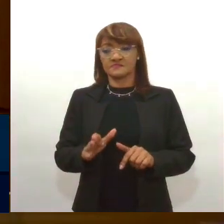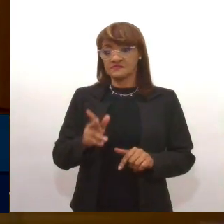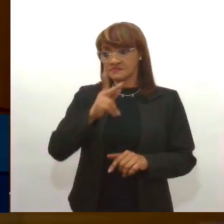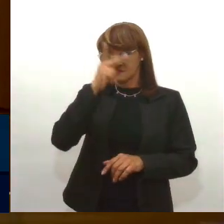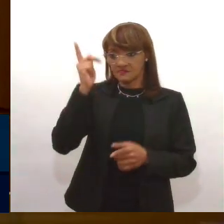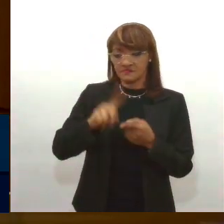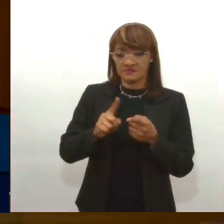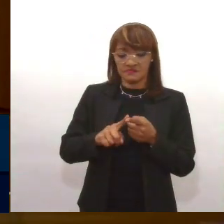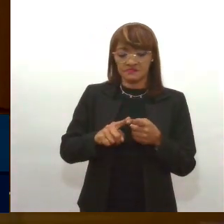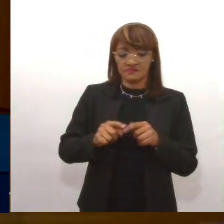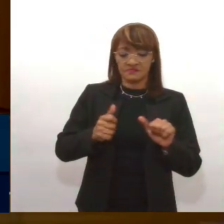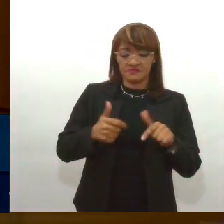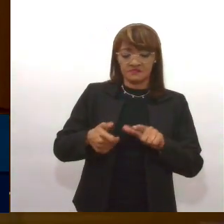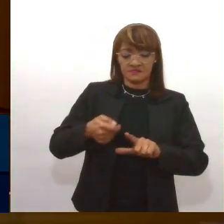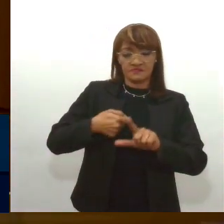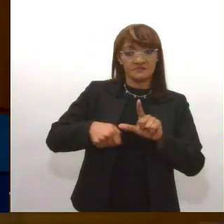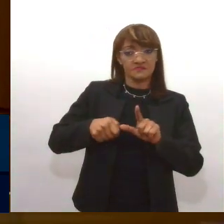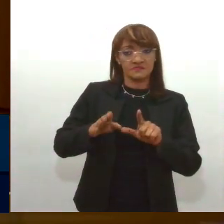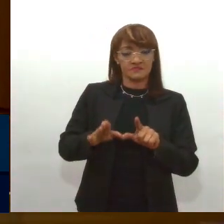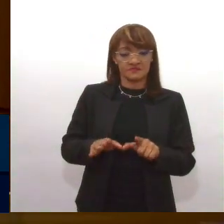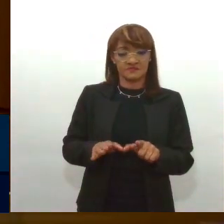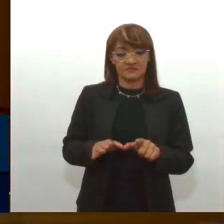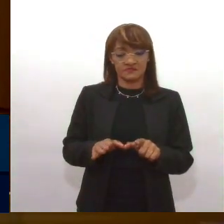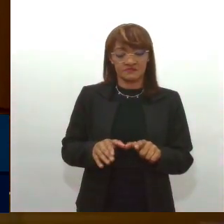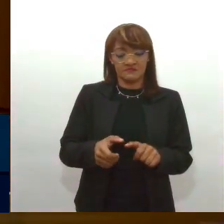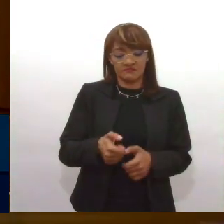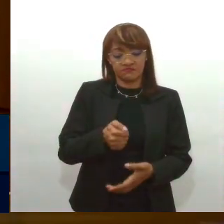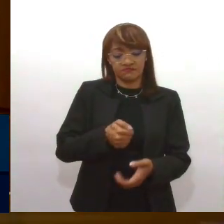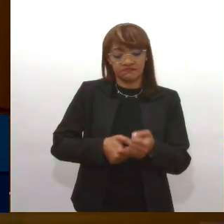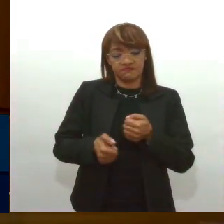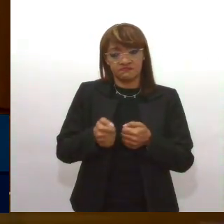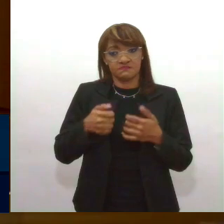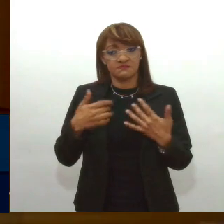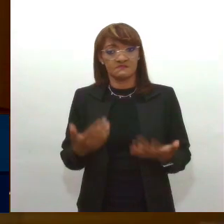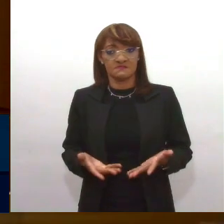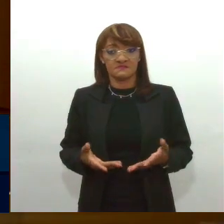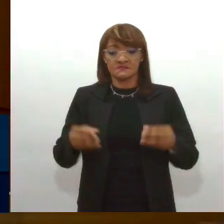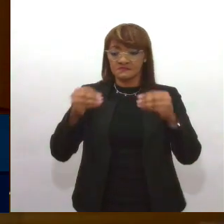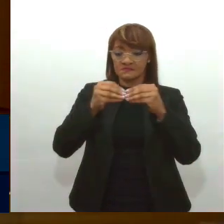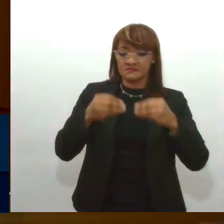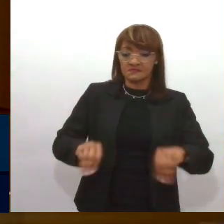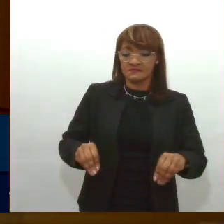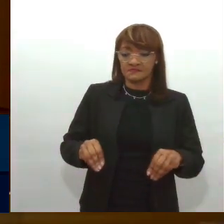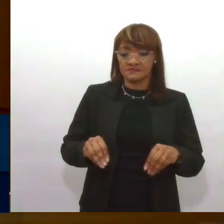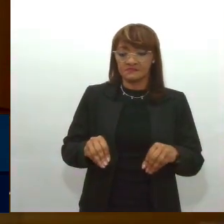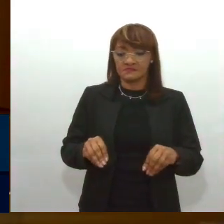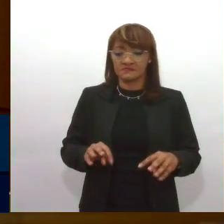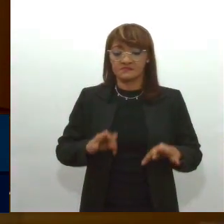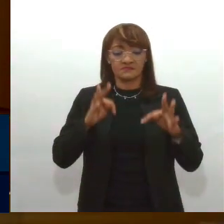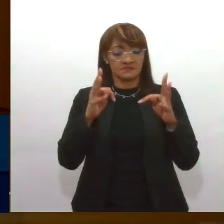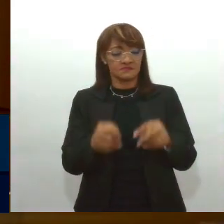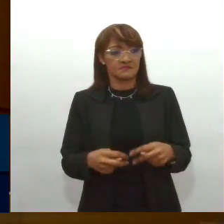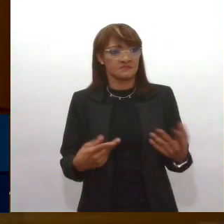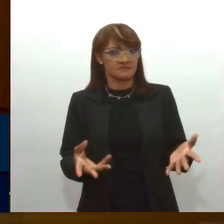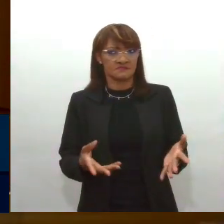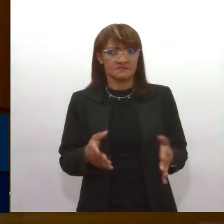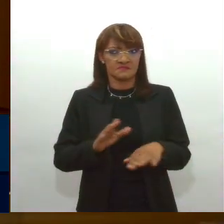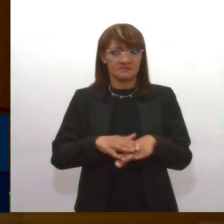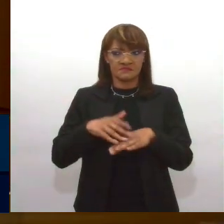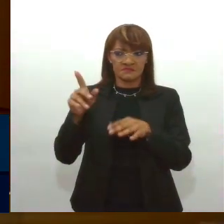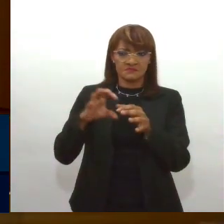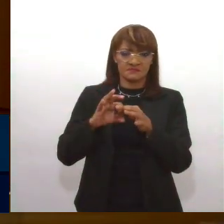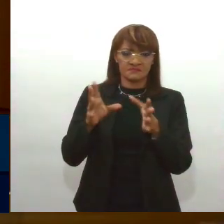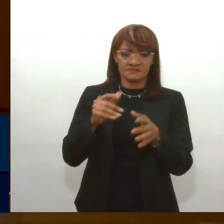manguezais mover Dunas e permitir que condomínios usem o Rio para se livrar dos